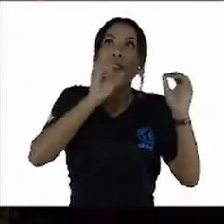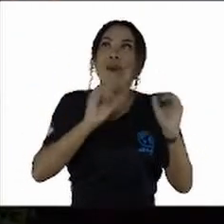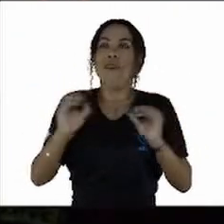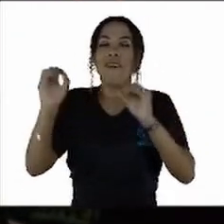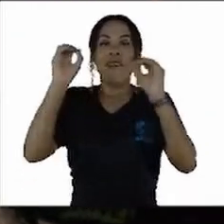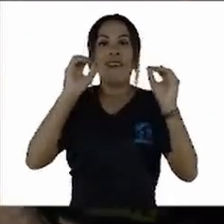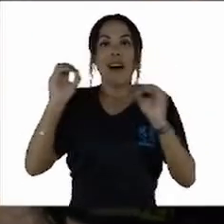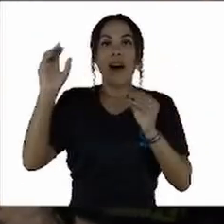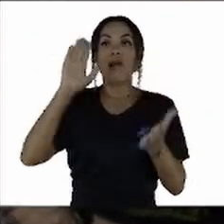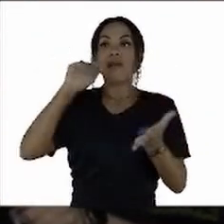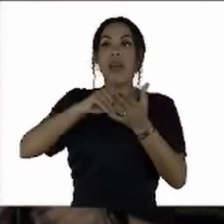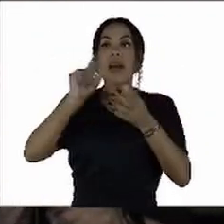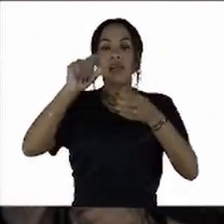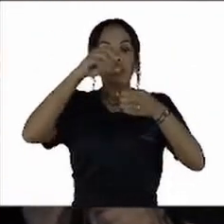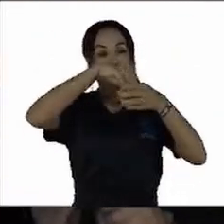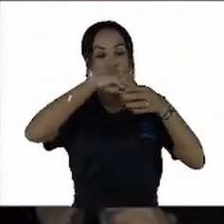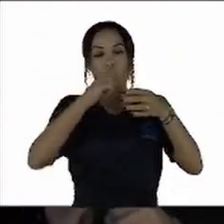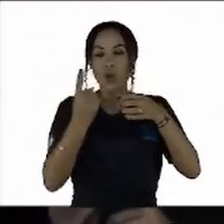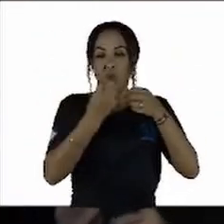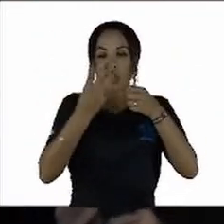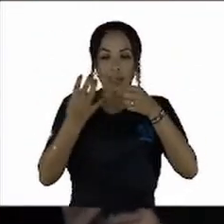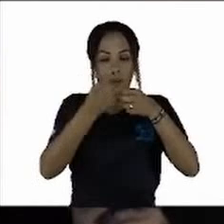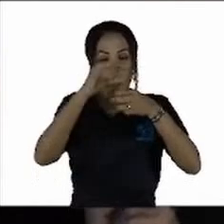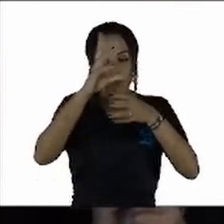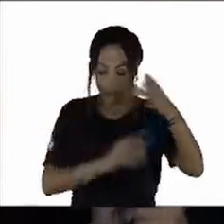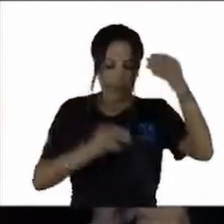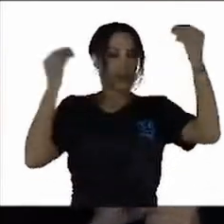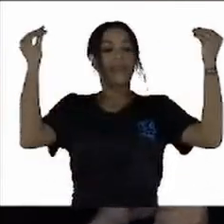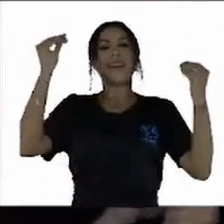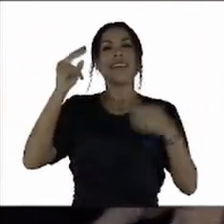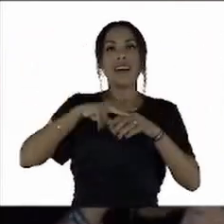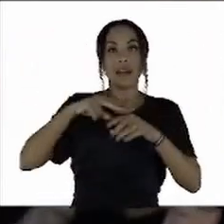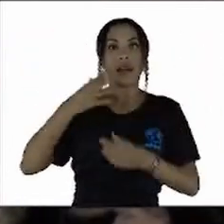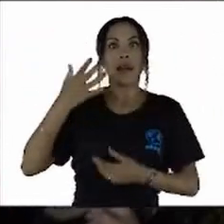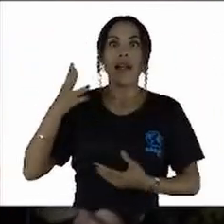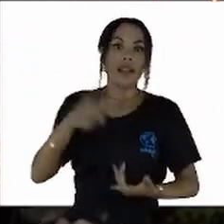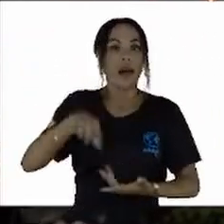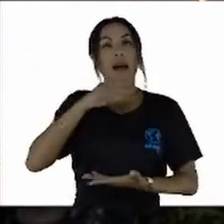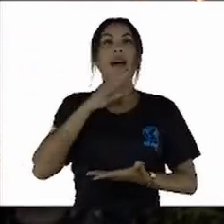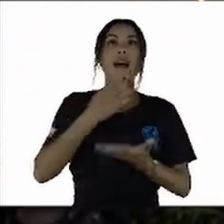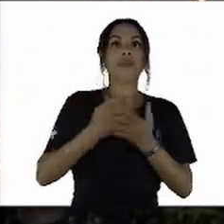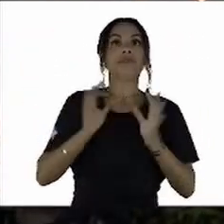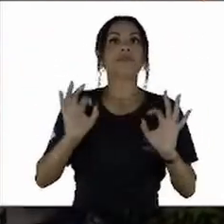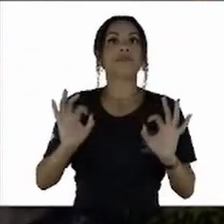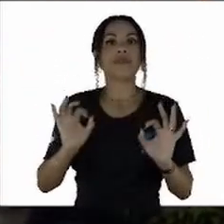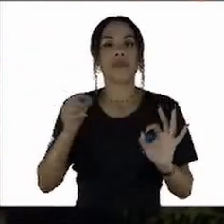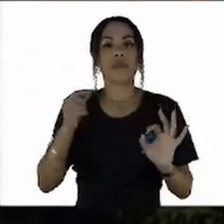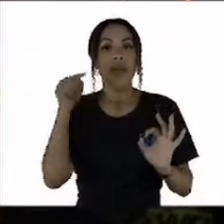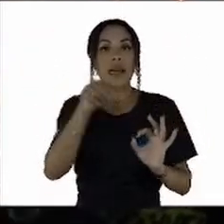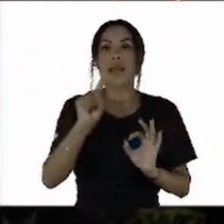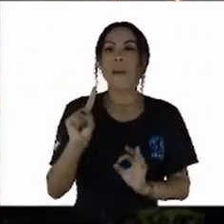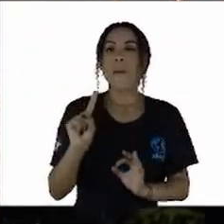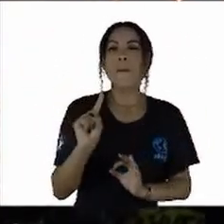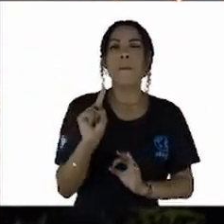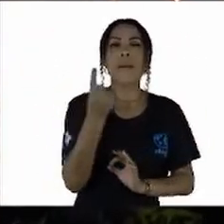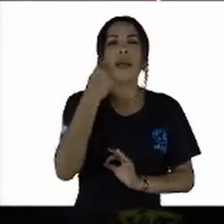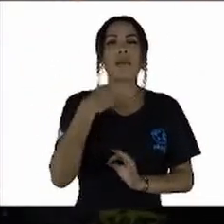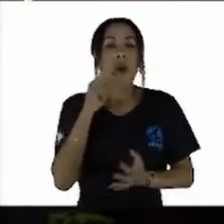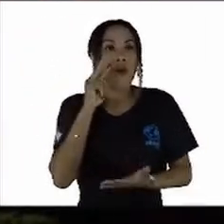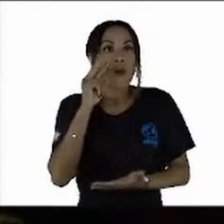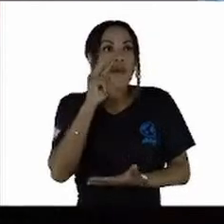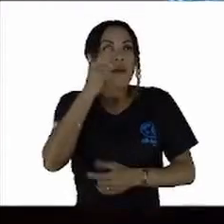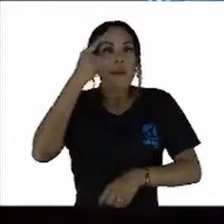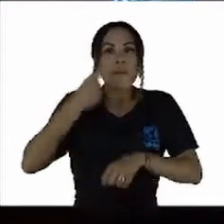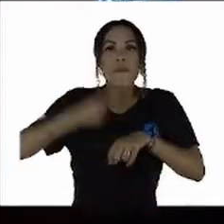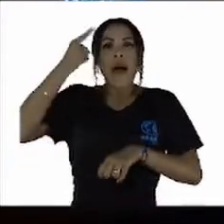Impressionante, no final ele botava o lenço todo azul, fazia um, dois, três e o lenço saia todo verde. Muito bom, né? Impressionante realmente. E foi essa a primeira vez que eu vi na